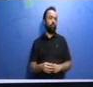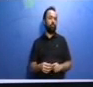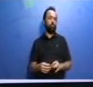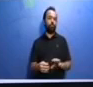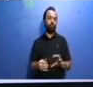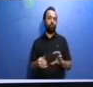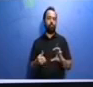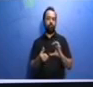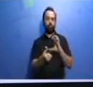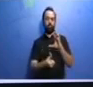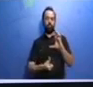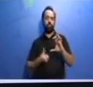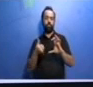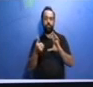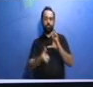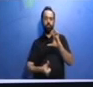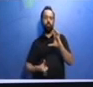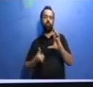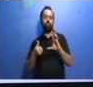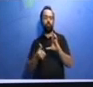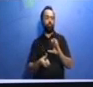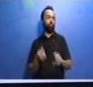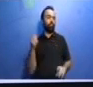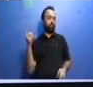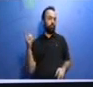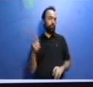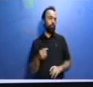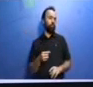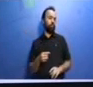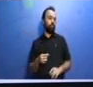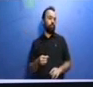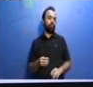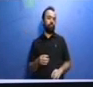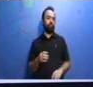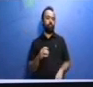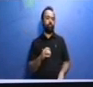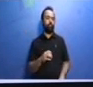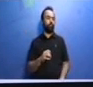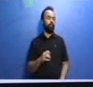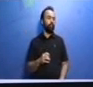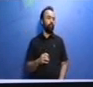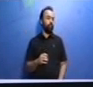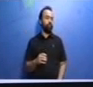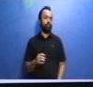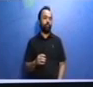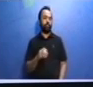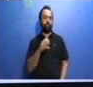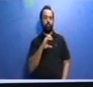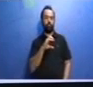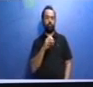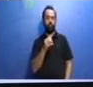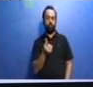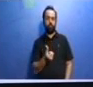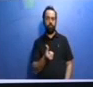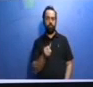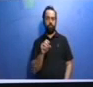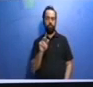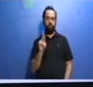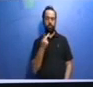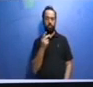Aqui a representação da molécula de glicose. A molécula de glicose ela é formada por